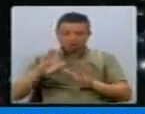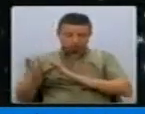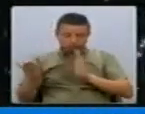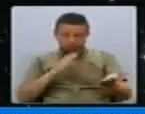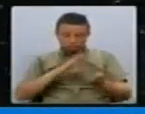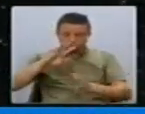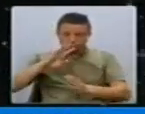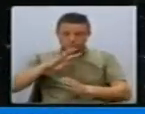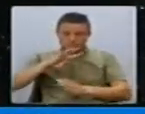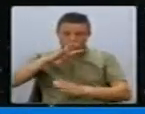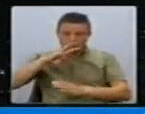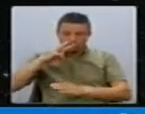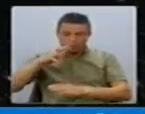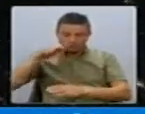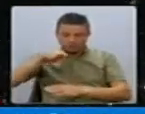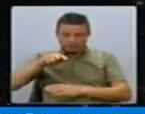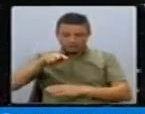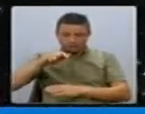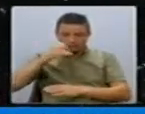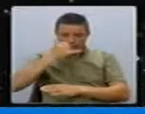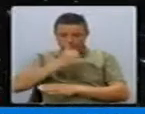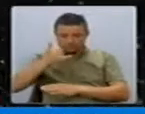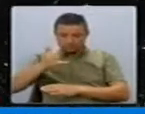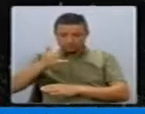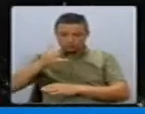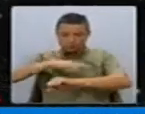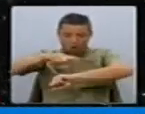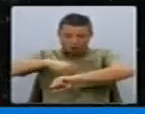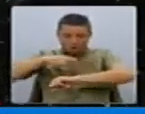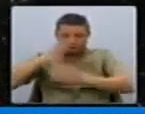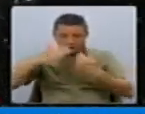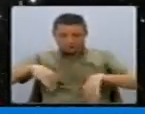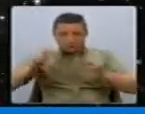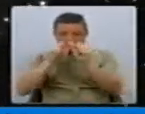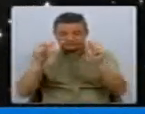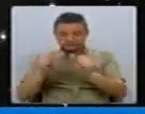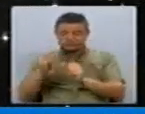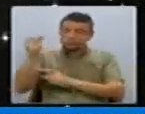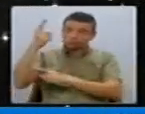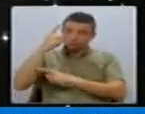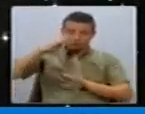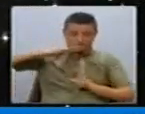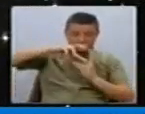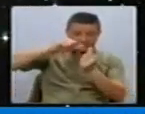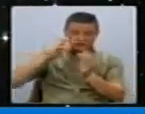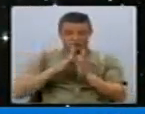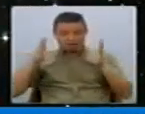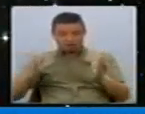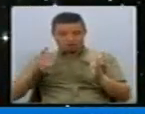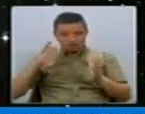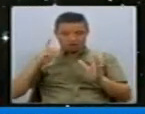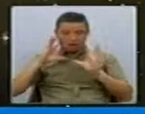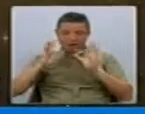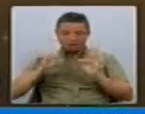de 4.222 horas. Portanto, o que nós conhecemos no nosso sistema solar é que os grandes planetas, os planetas mais